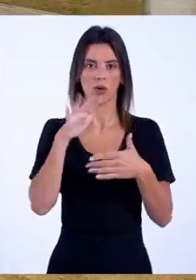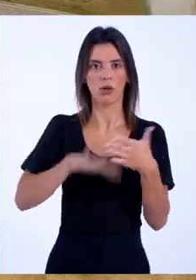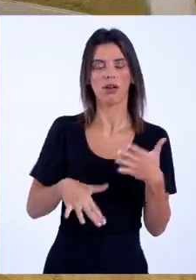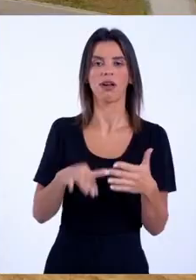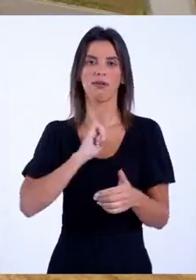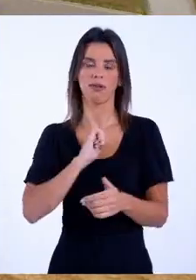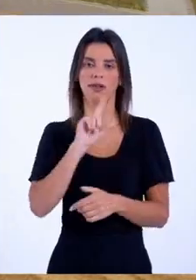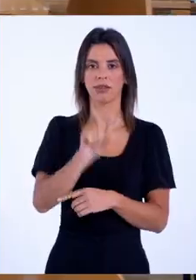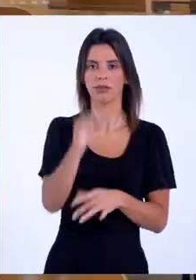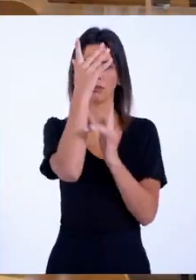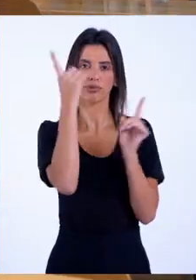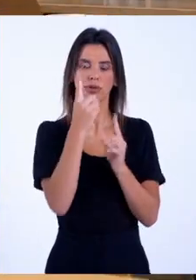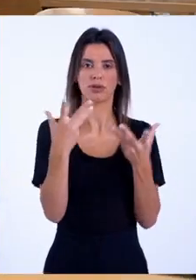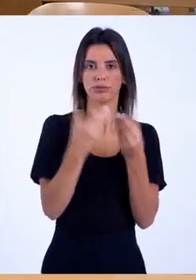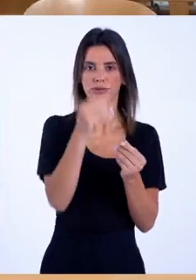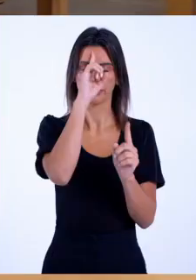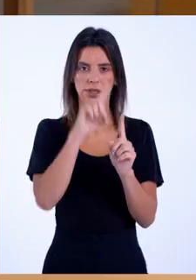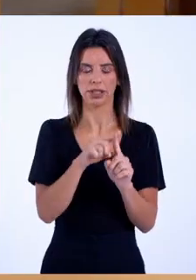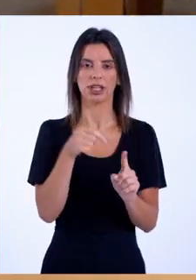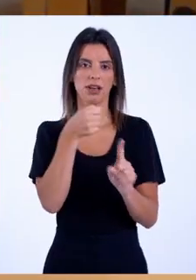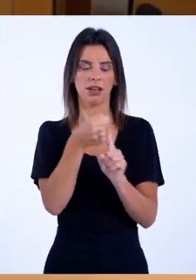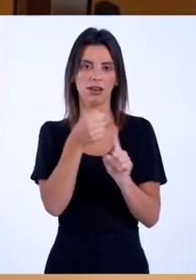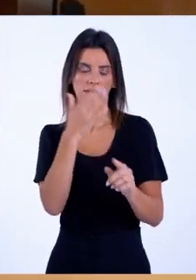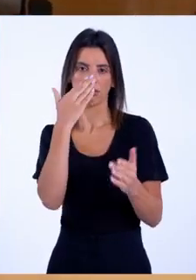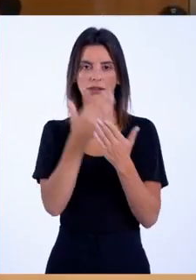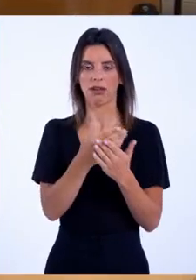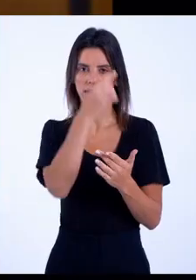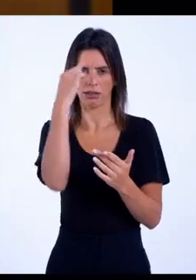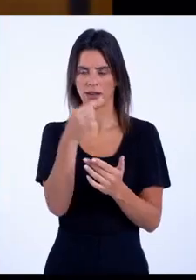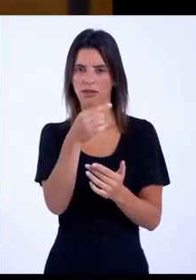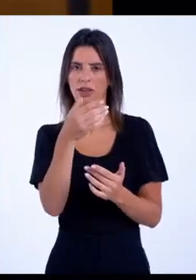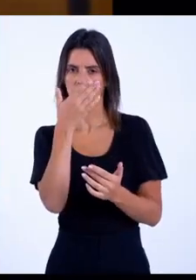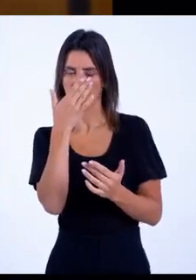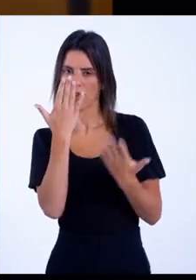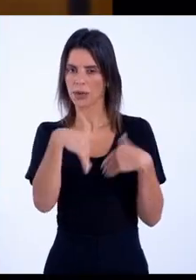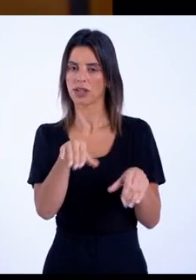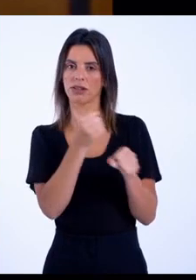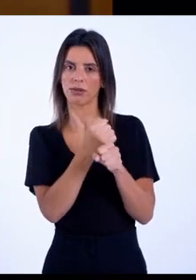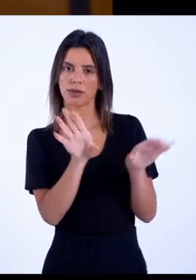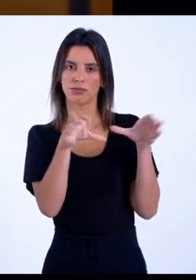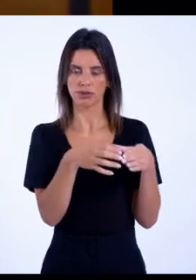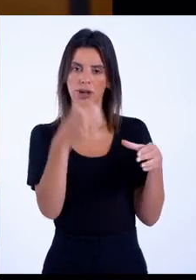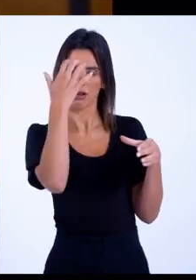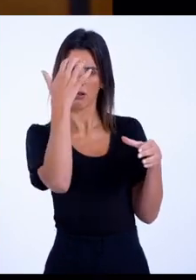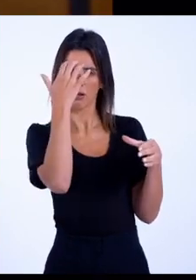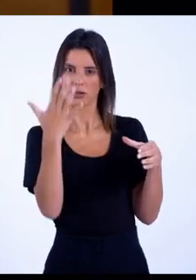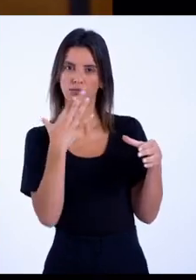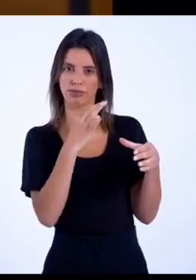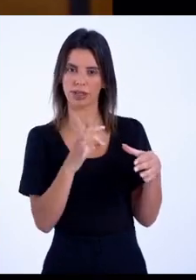desafio. Parece difícil, mas com trabalho em equipa, unindo as nossas mentes brilhantes, tudo fica mais